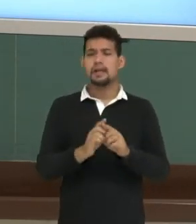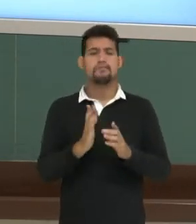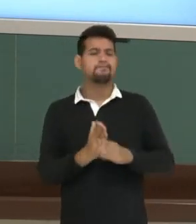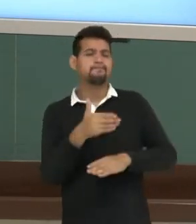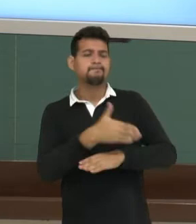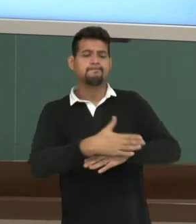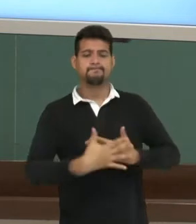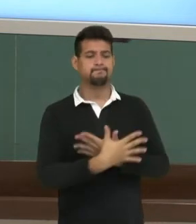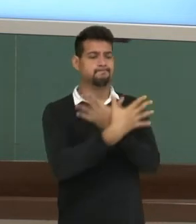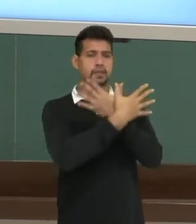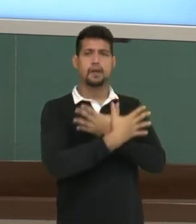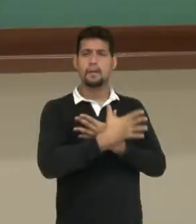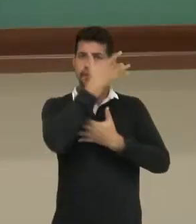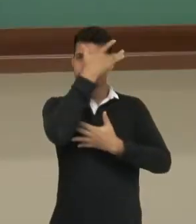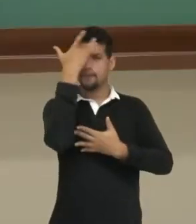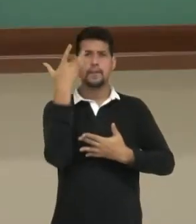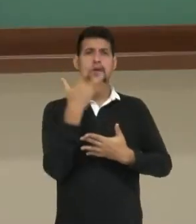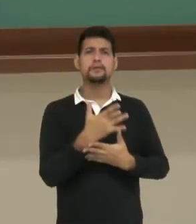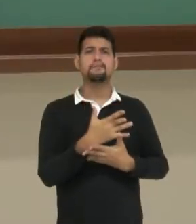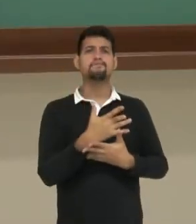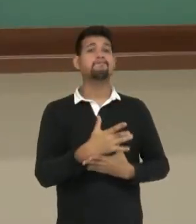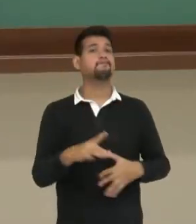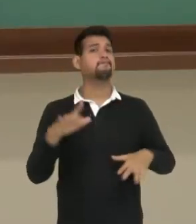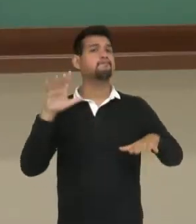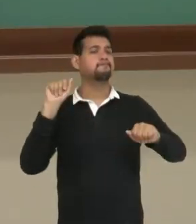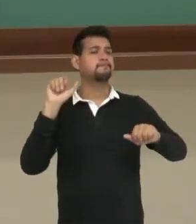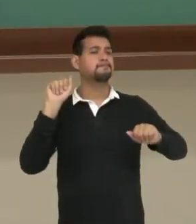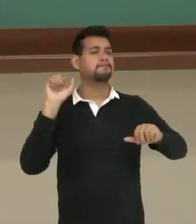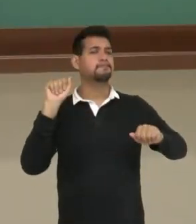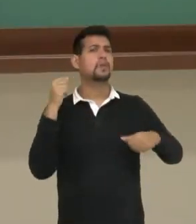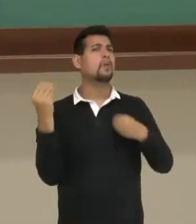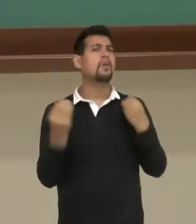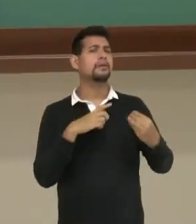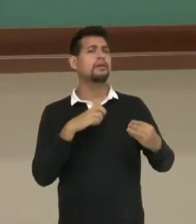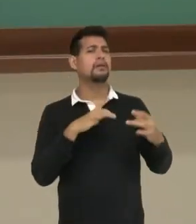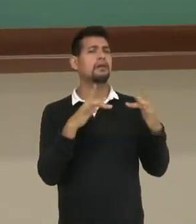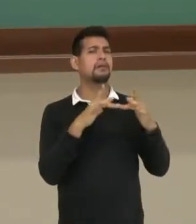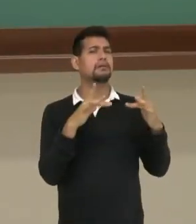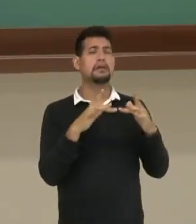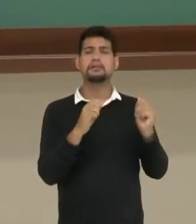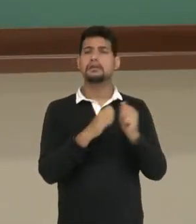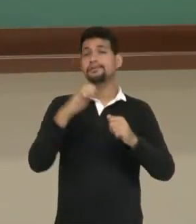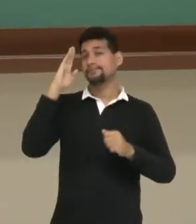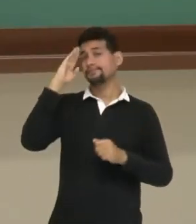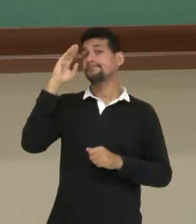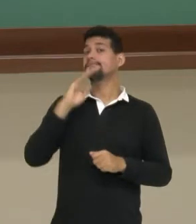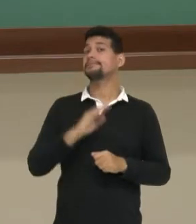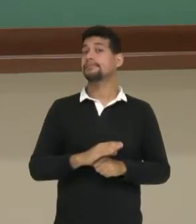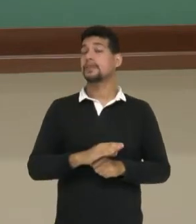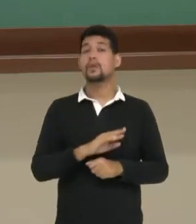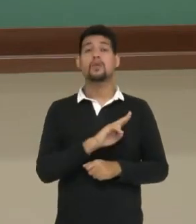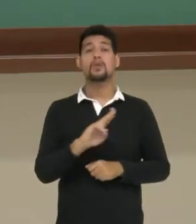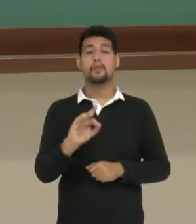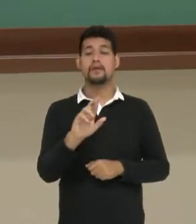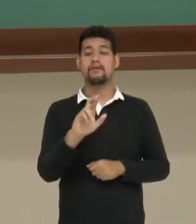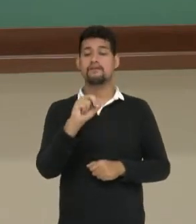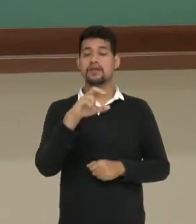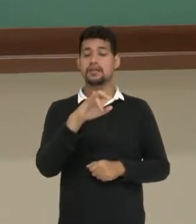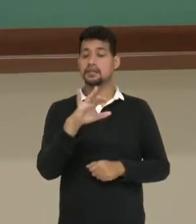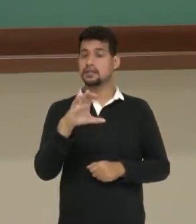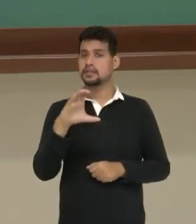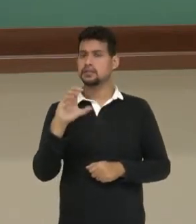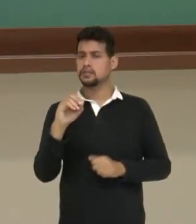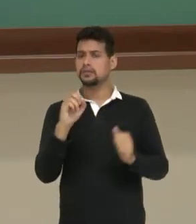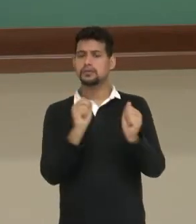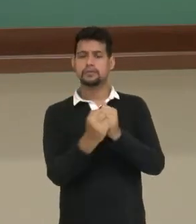pelos espanhóis. Então hoje nós vamos entender como que se deu esse contato, principalmente do Francisco Pizarro com os incas e a